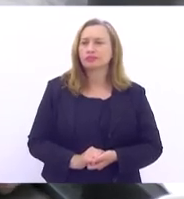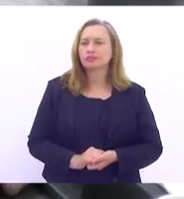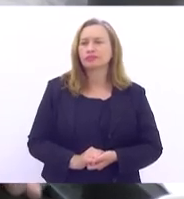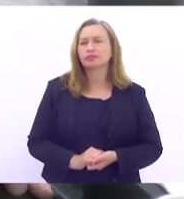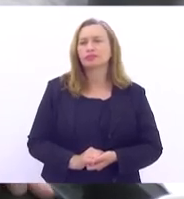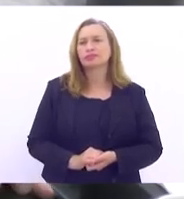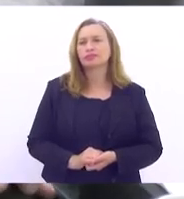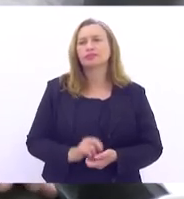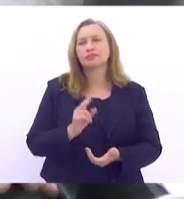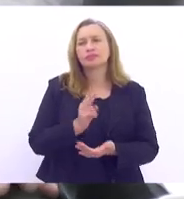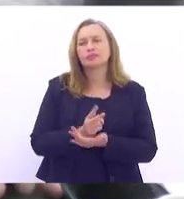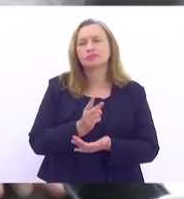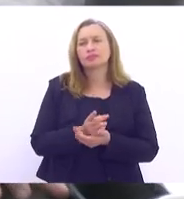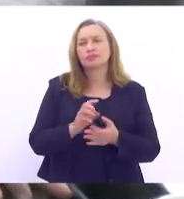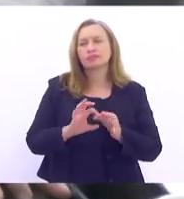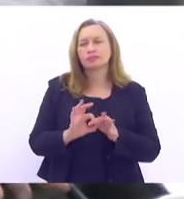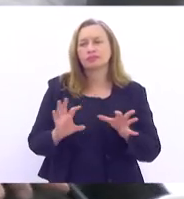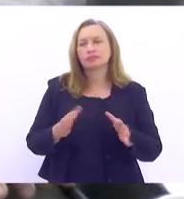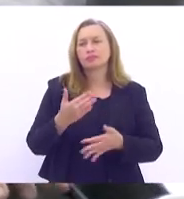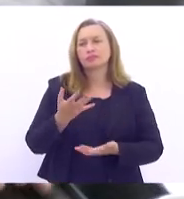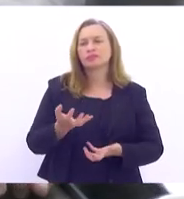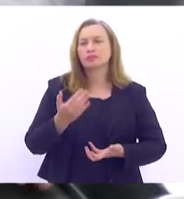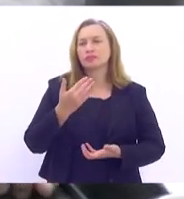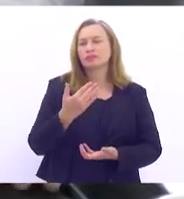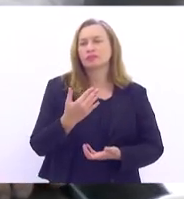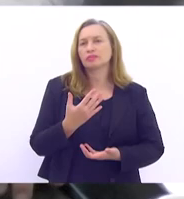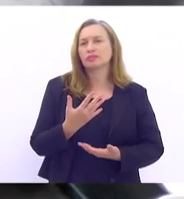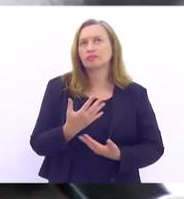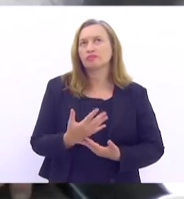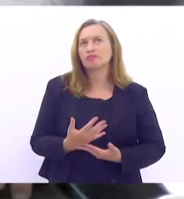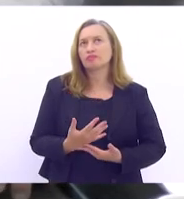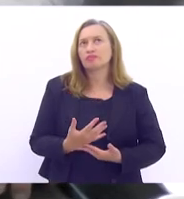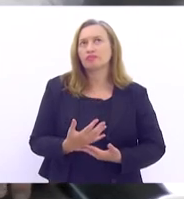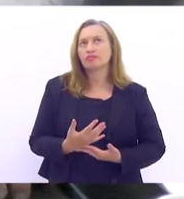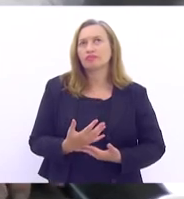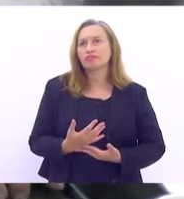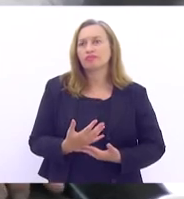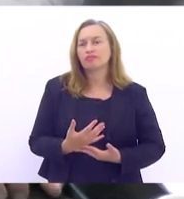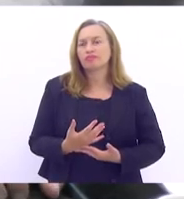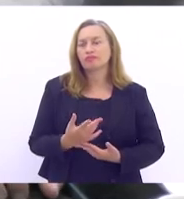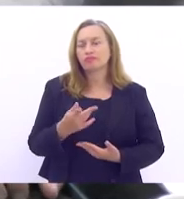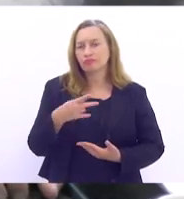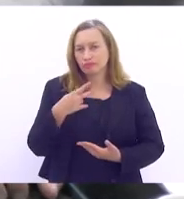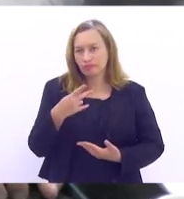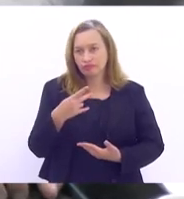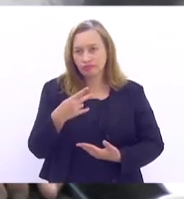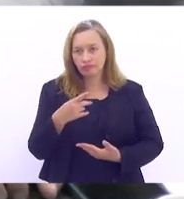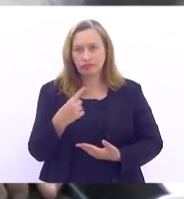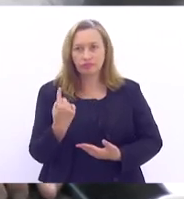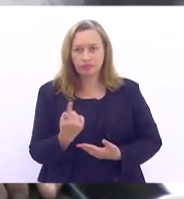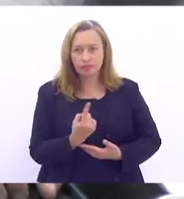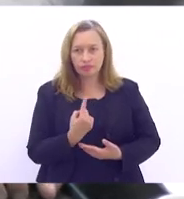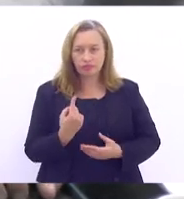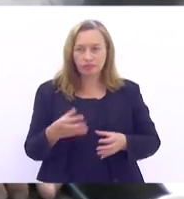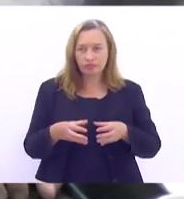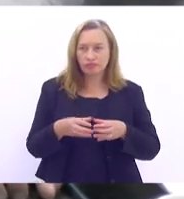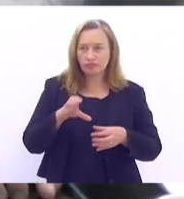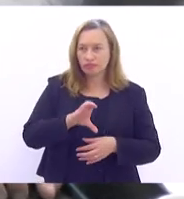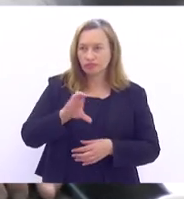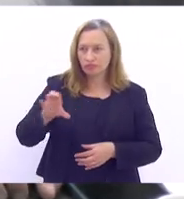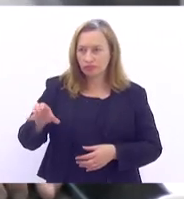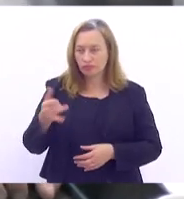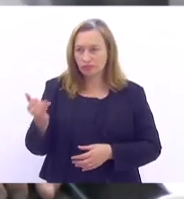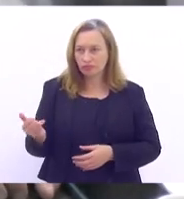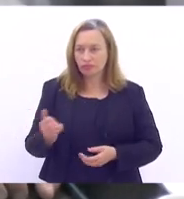apesar de ser autorizativo, né, eu queria aqui deixar também... No nosso radar aqui da CCJ, a súmula